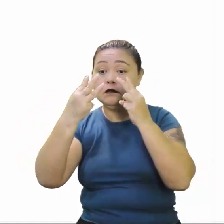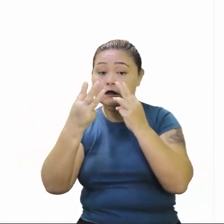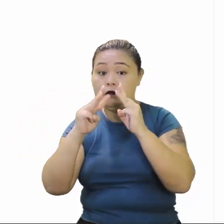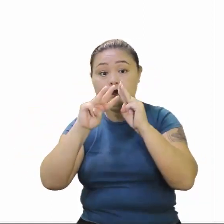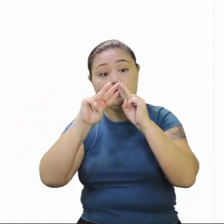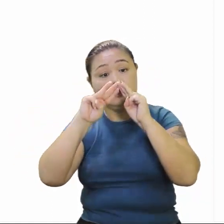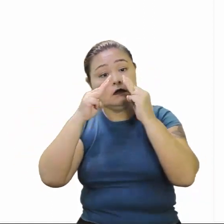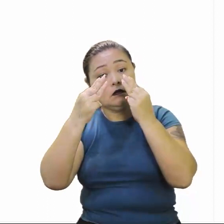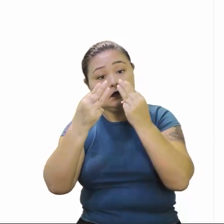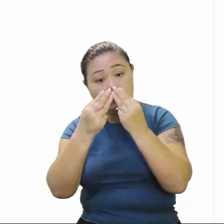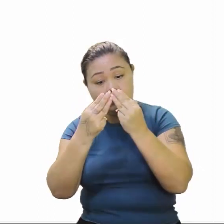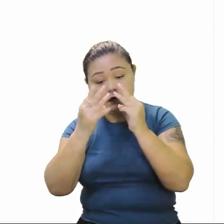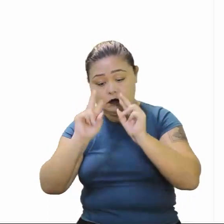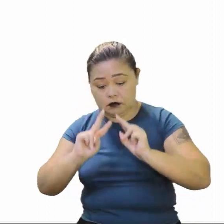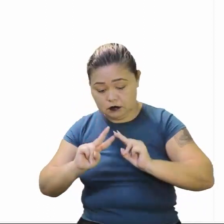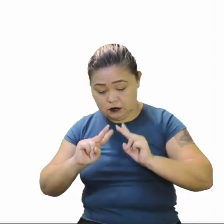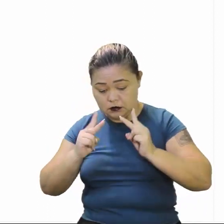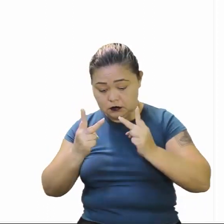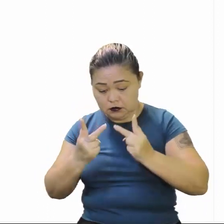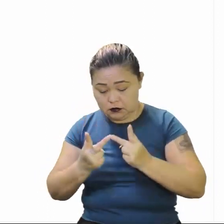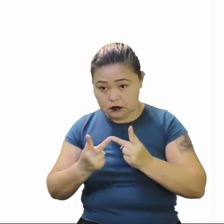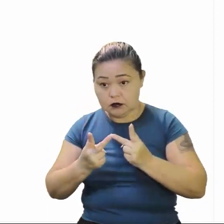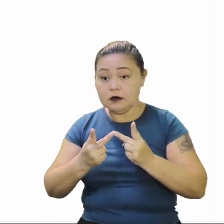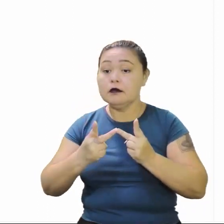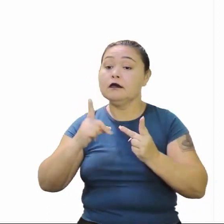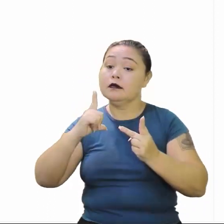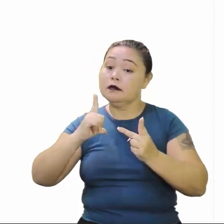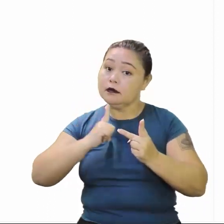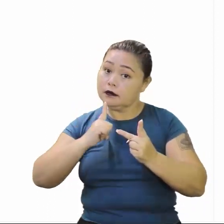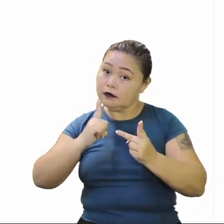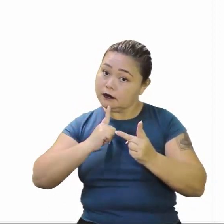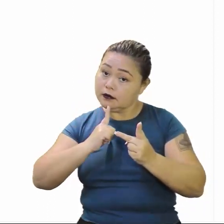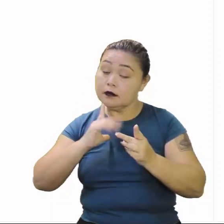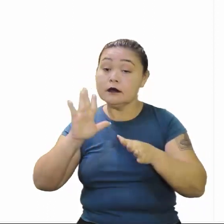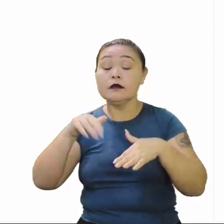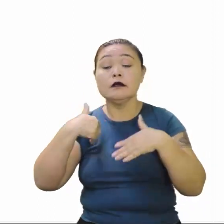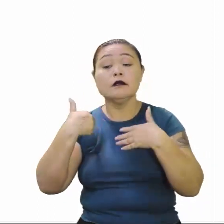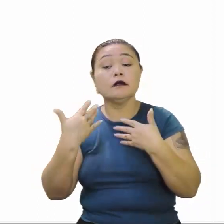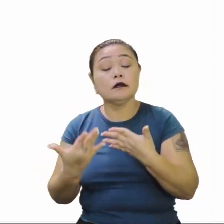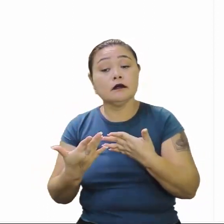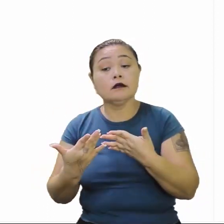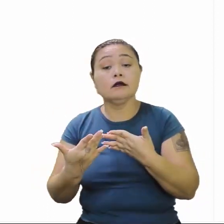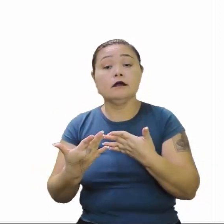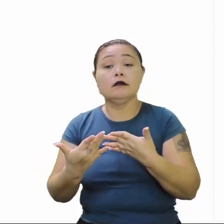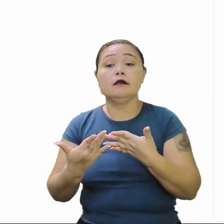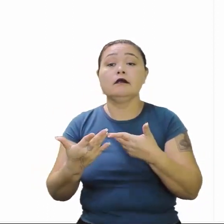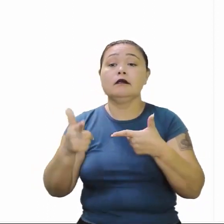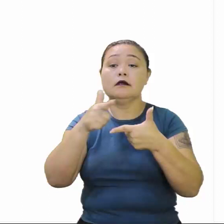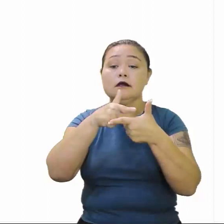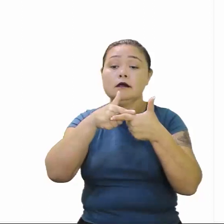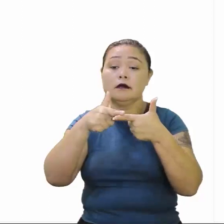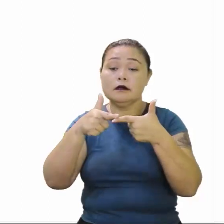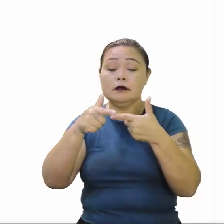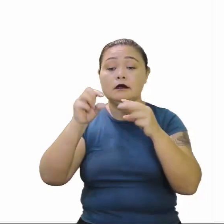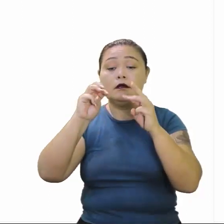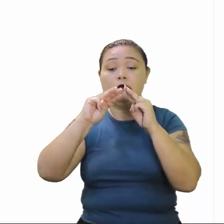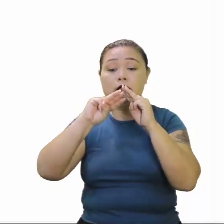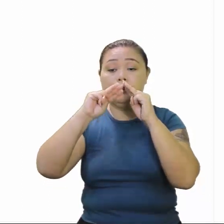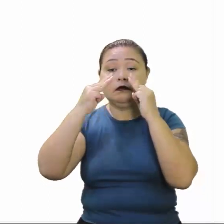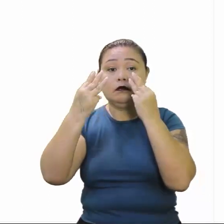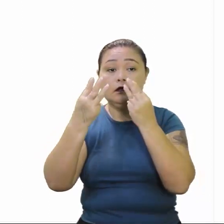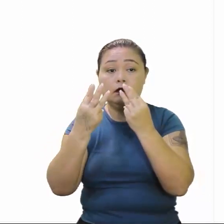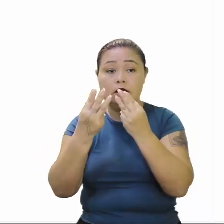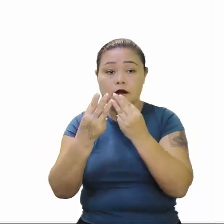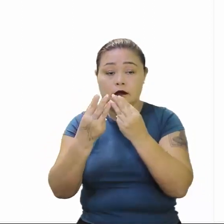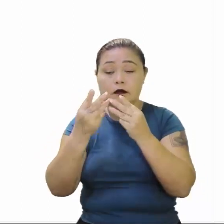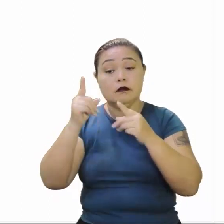corpo e o seu volume ocupado. Assim, dividindo a massa de